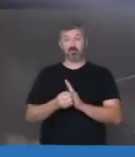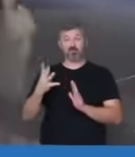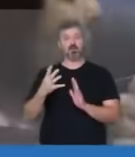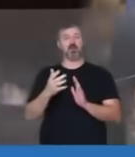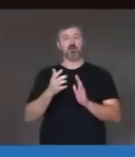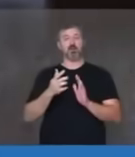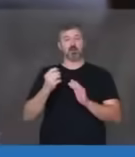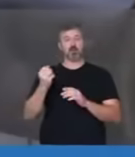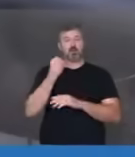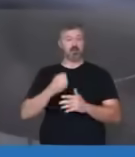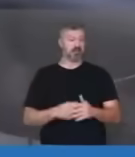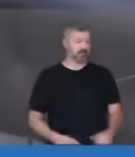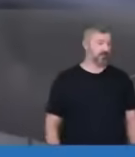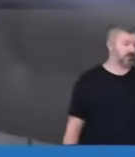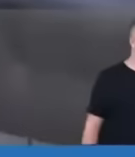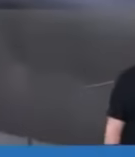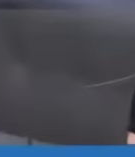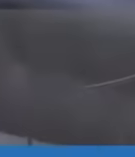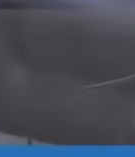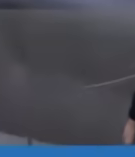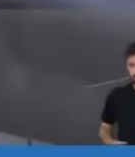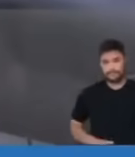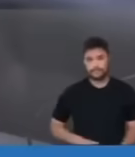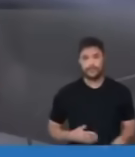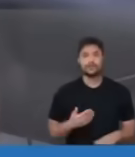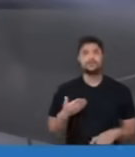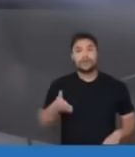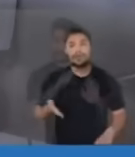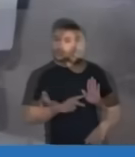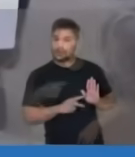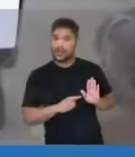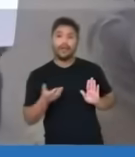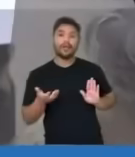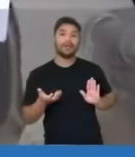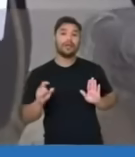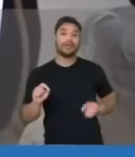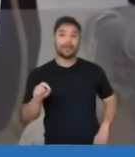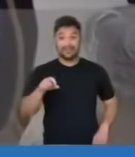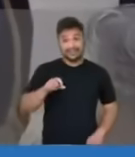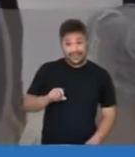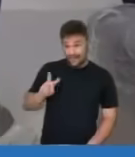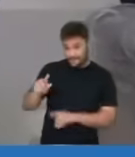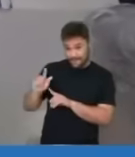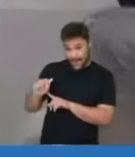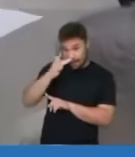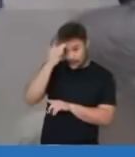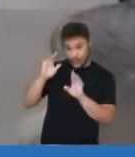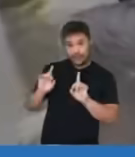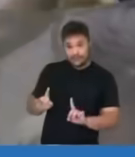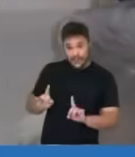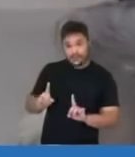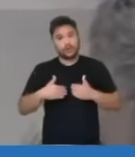danos muito grandes aos empresários, maiores até do que o valor que está sendo desonerado. Nas vagas para pessoas com deficiência, se